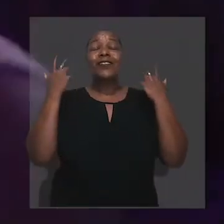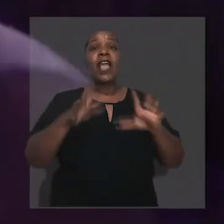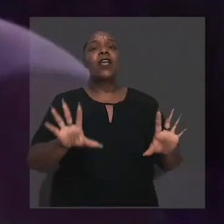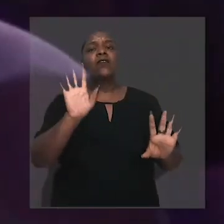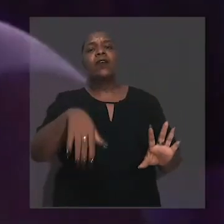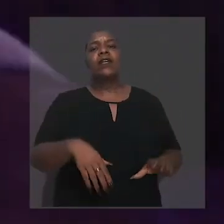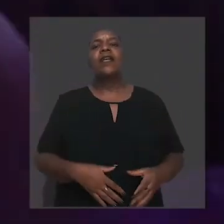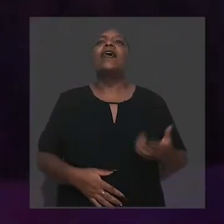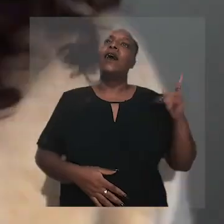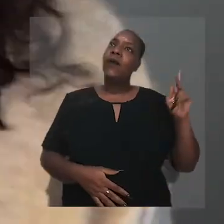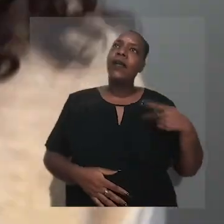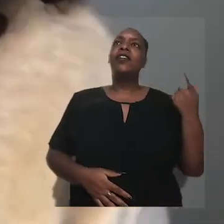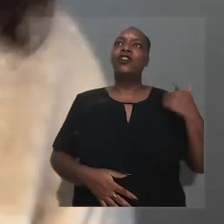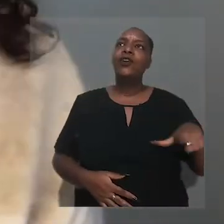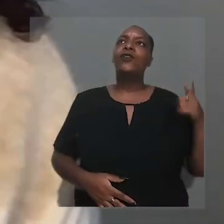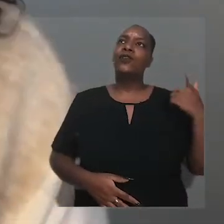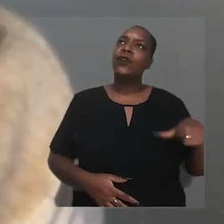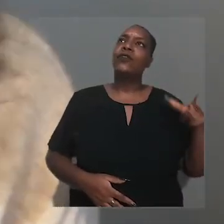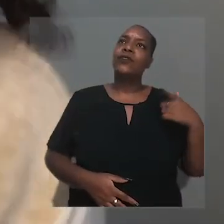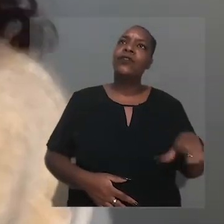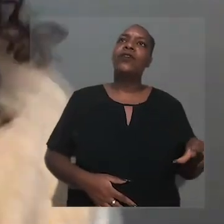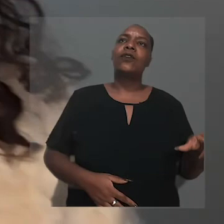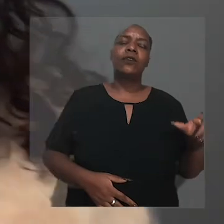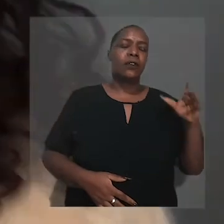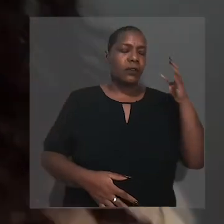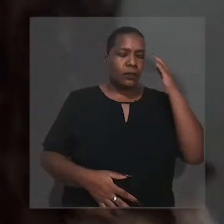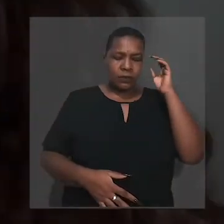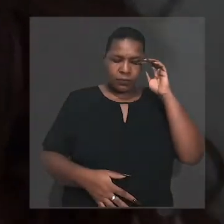tem nada pra falar pra você, sou eu. Errei de novo e de novo e de novo.